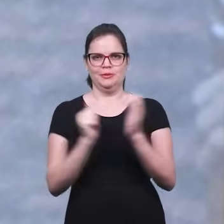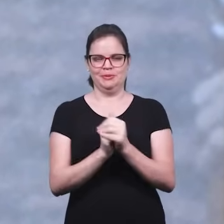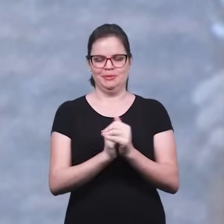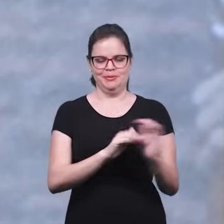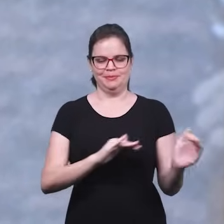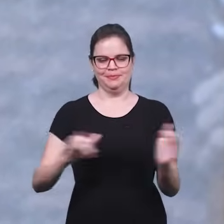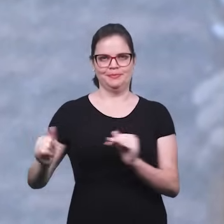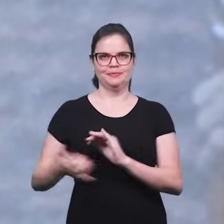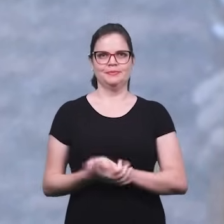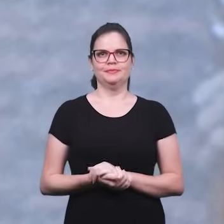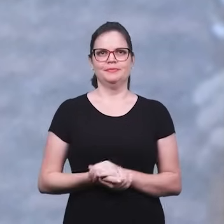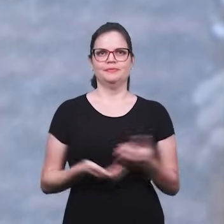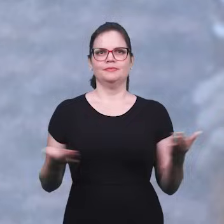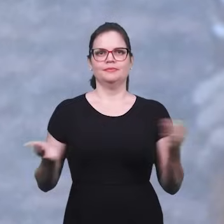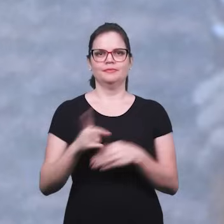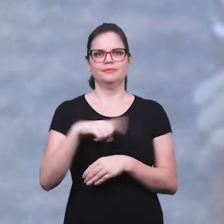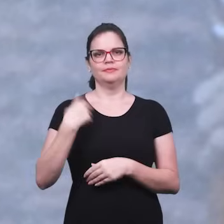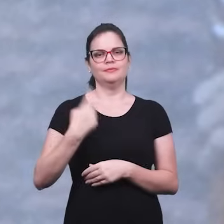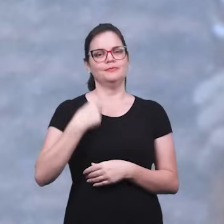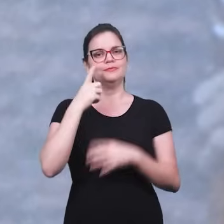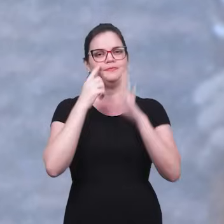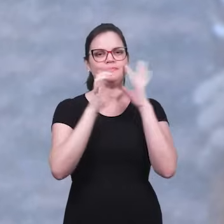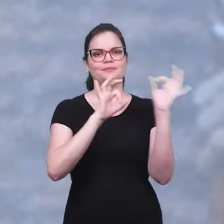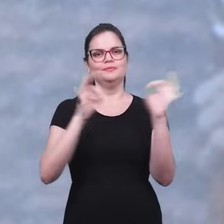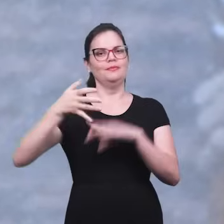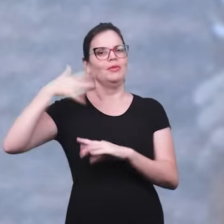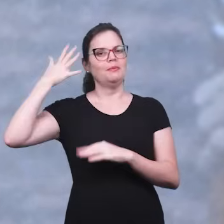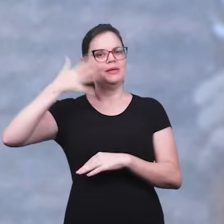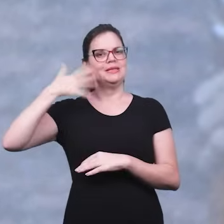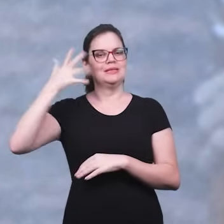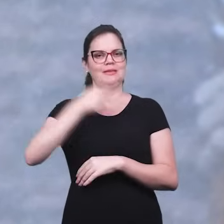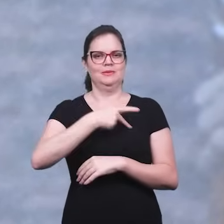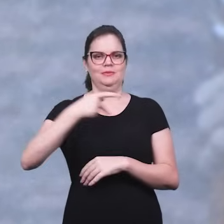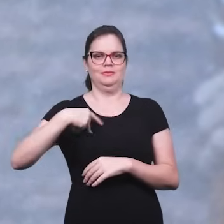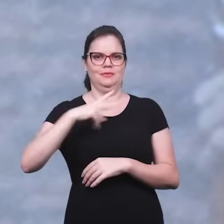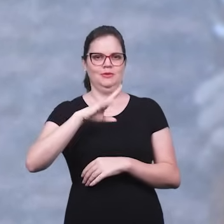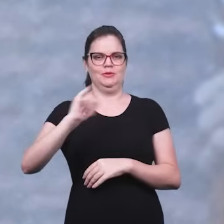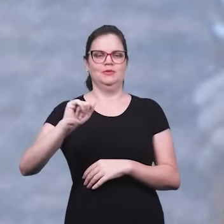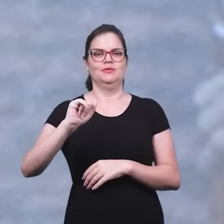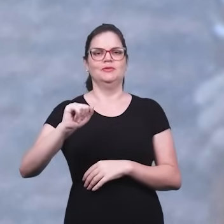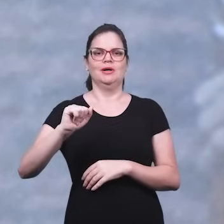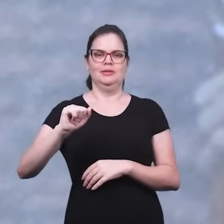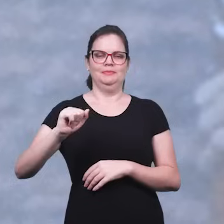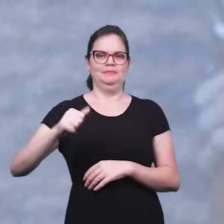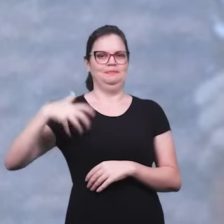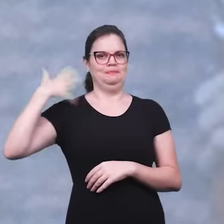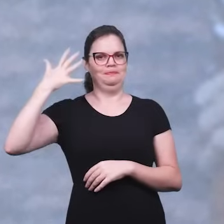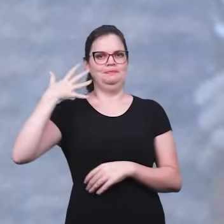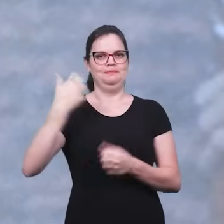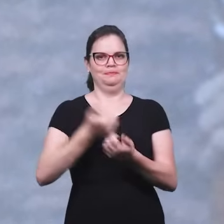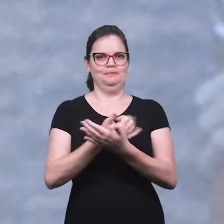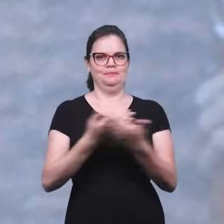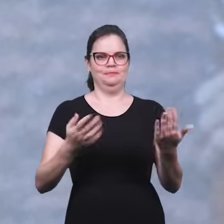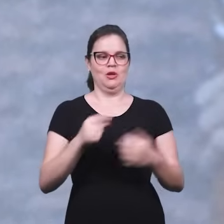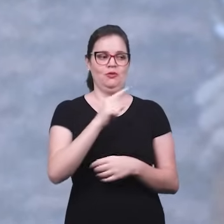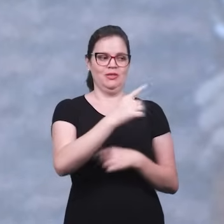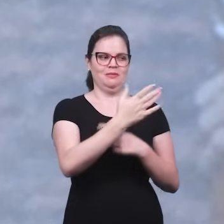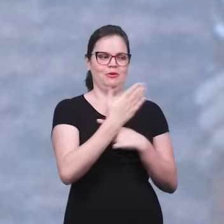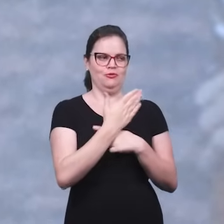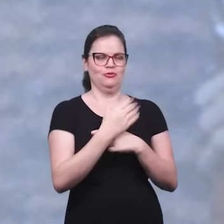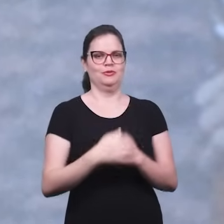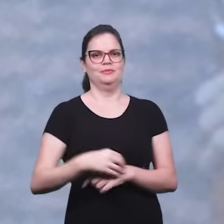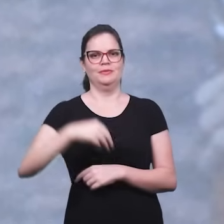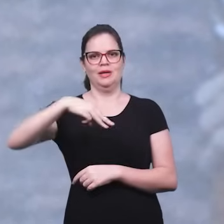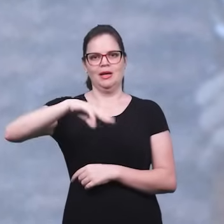bem. Agora a gente vai ouvir uma mensagem que será trazida por um pastor, e aí mais uma vez você vai me ajudar.